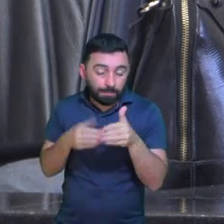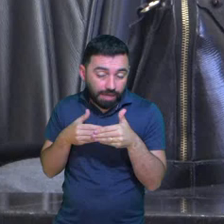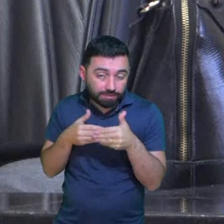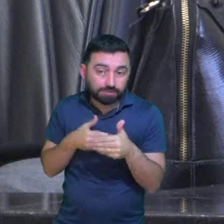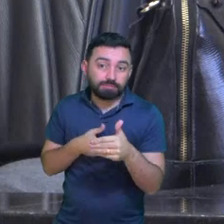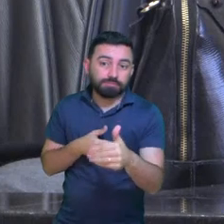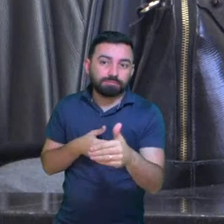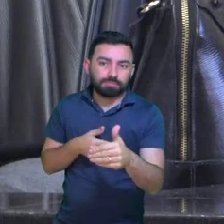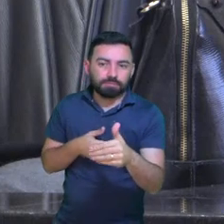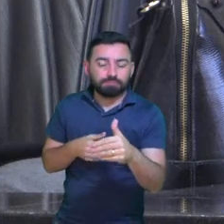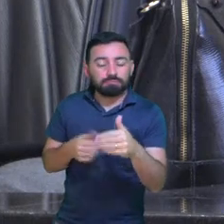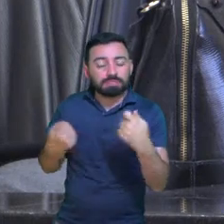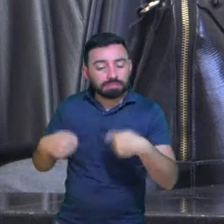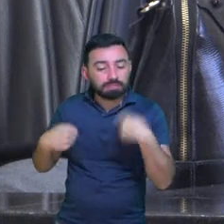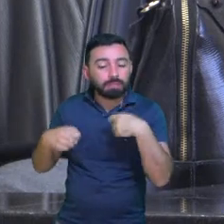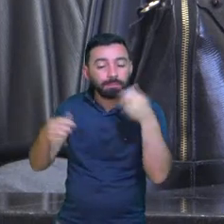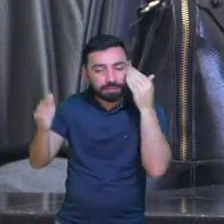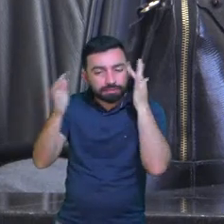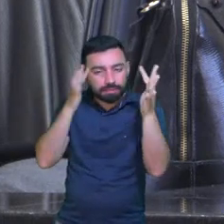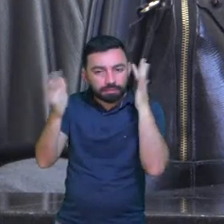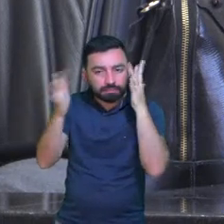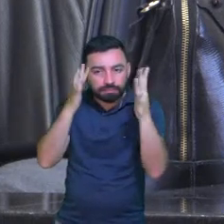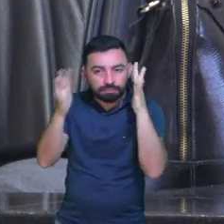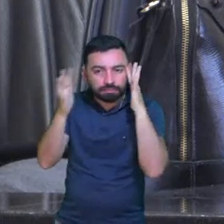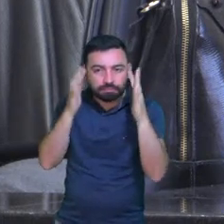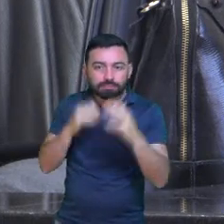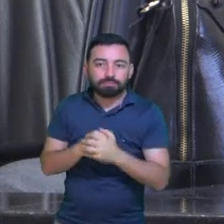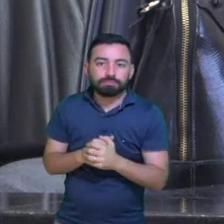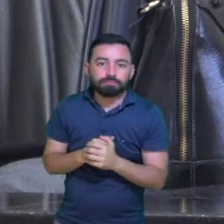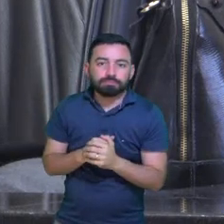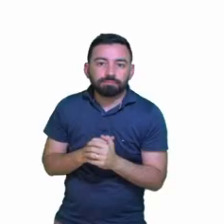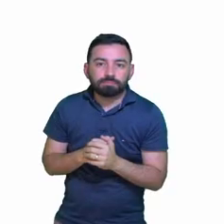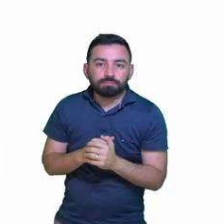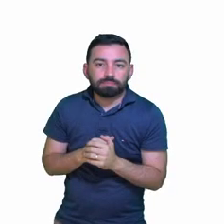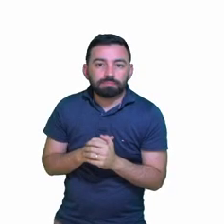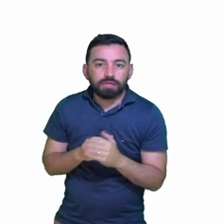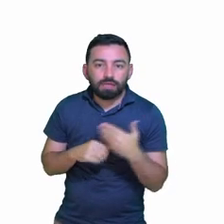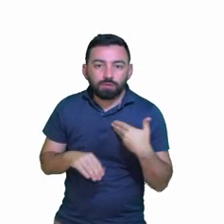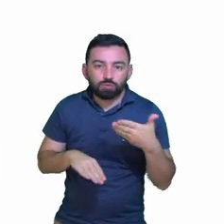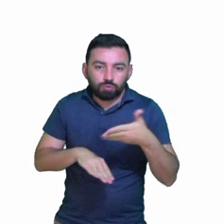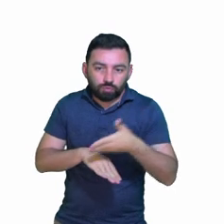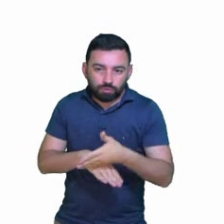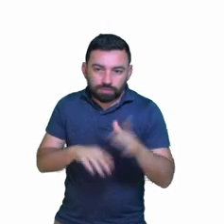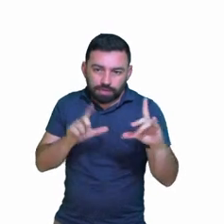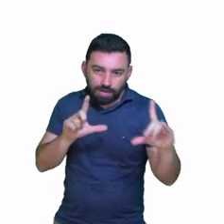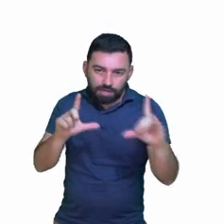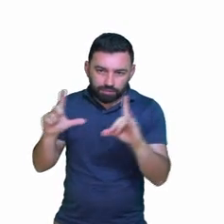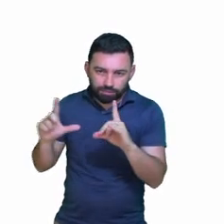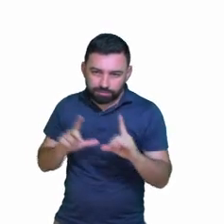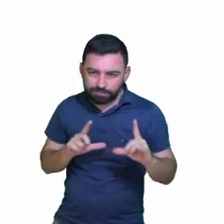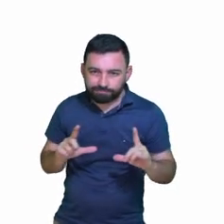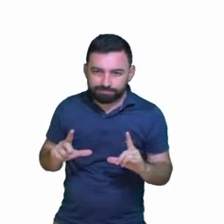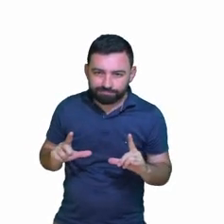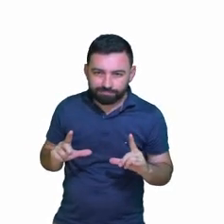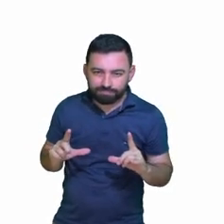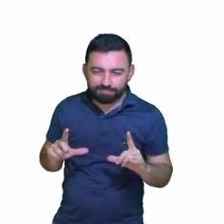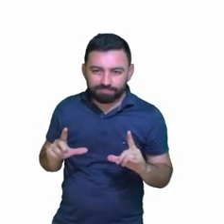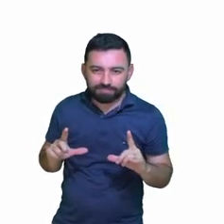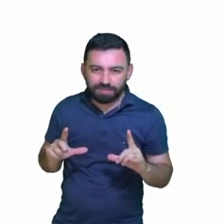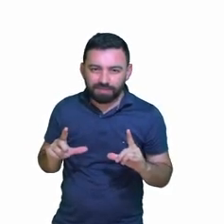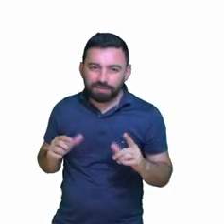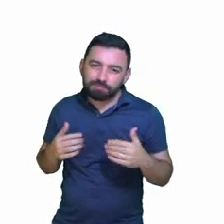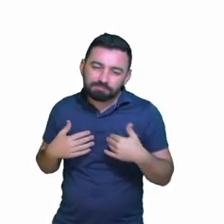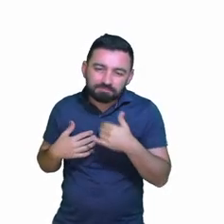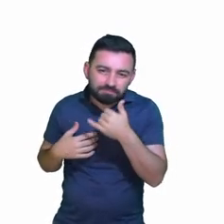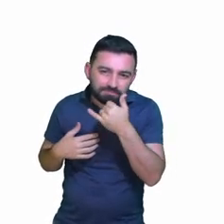que de fato pensar né ã eu trouxe aqui numas caixinhas ousando Me desculpa